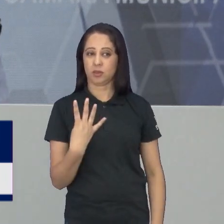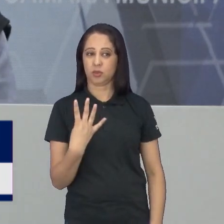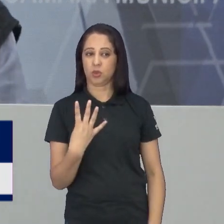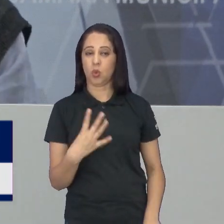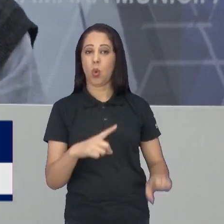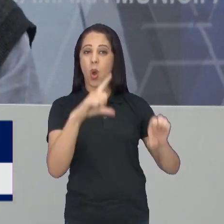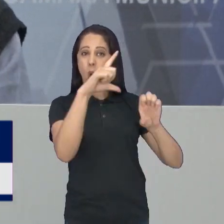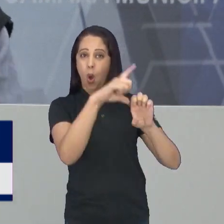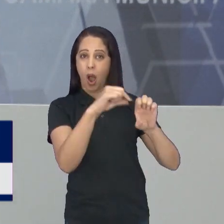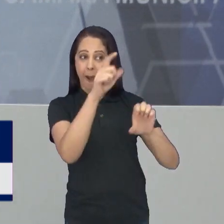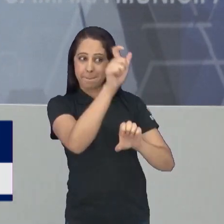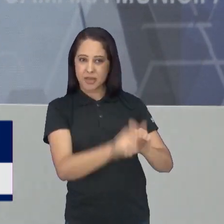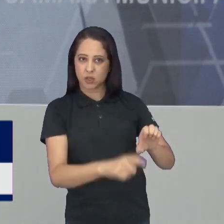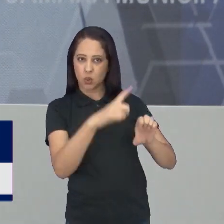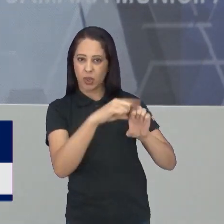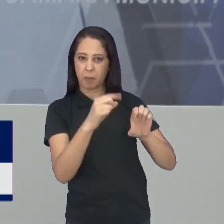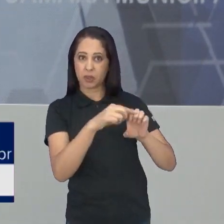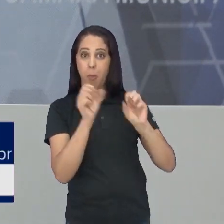pode construir